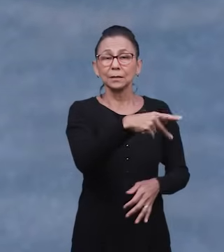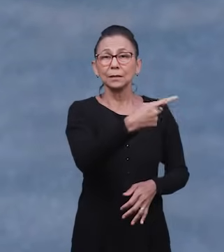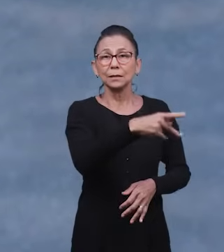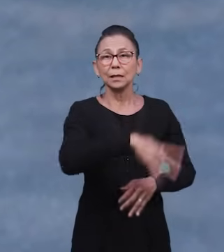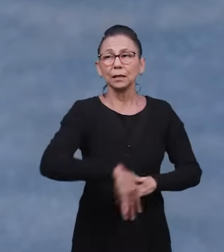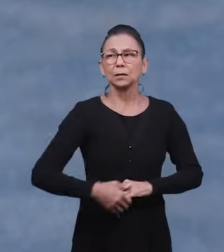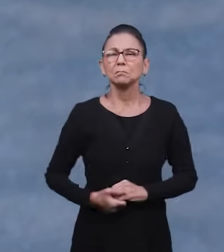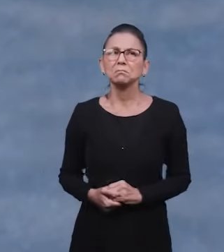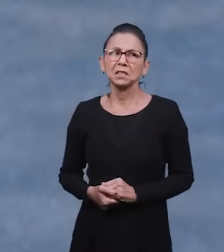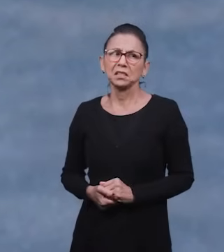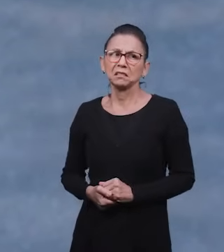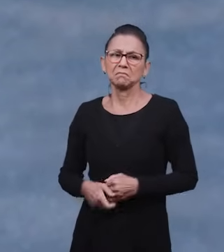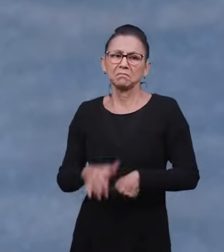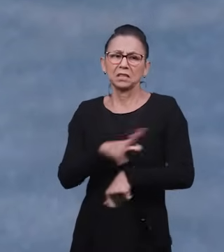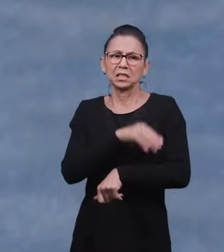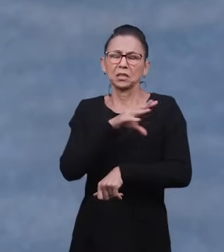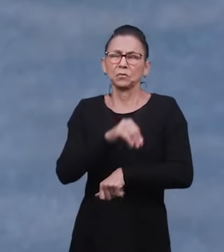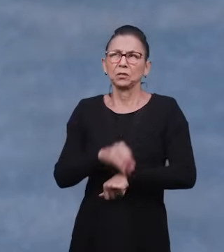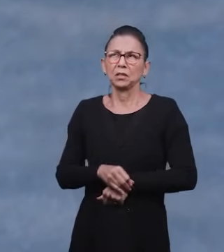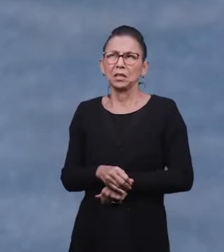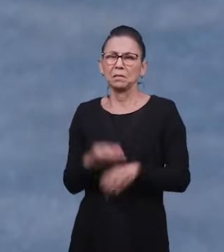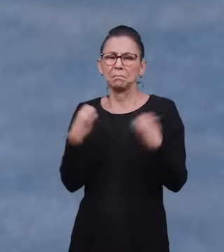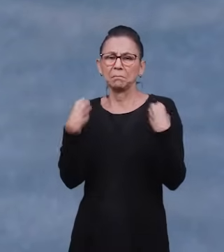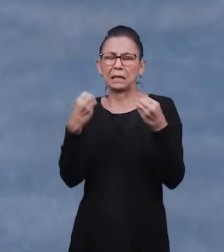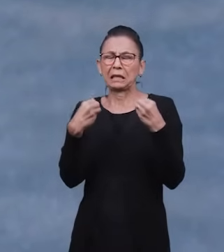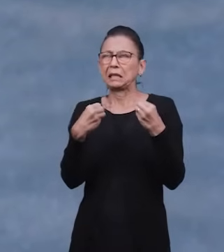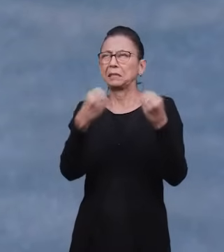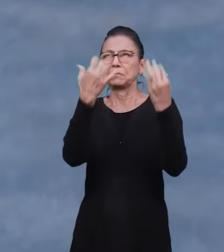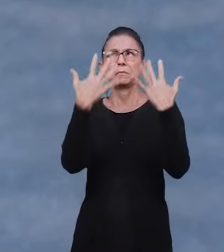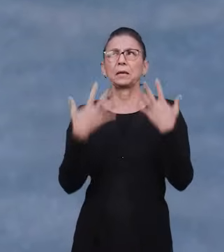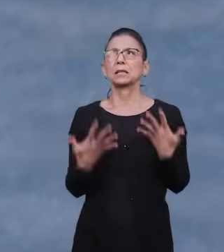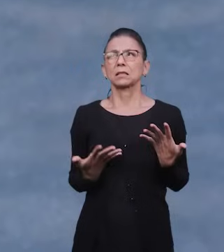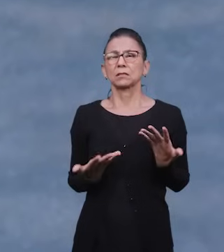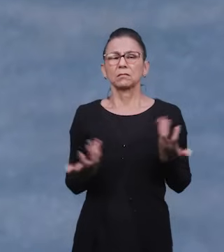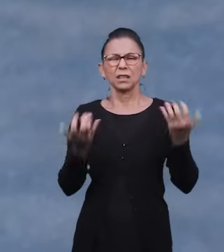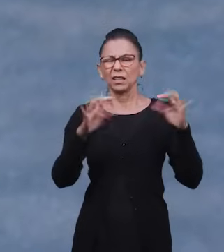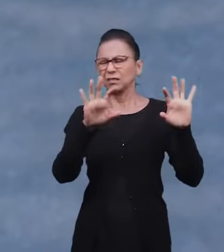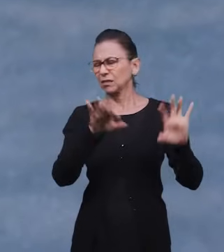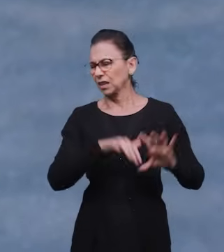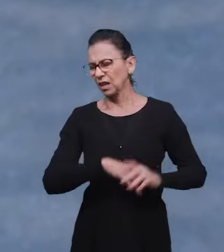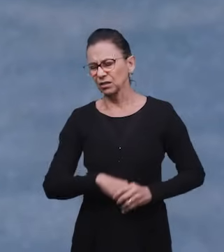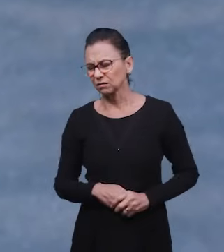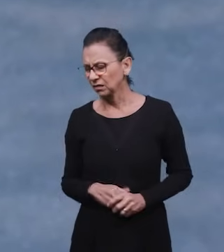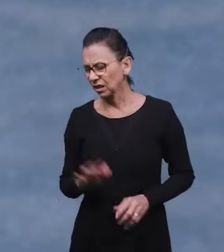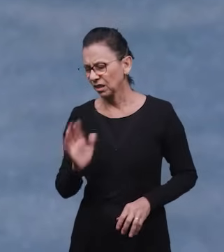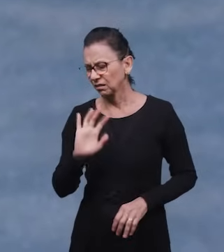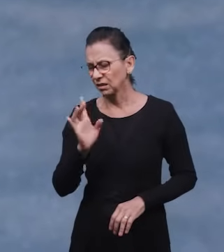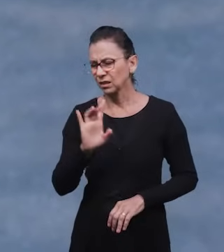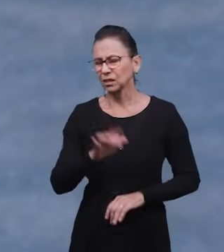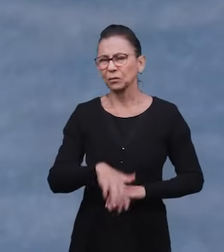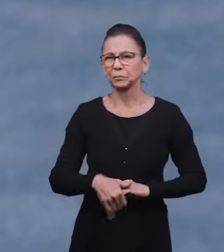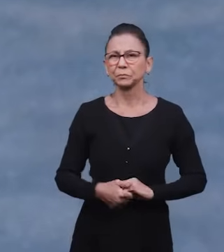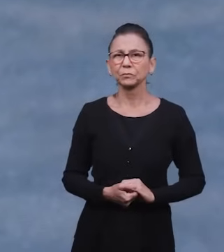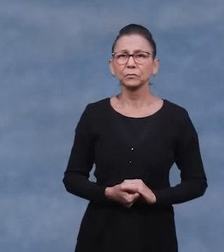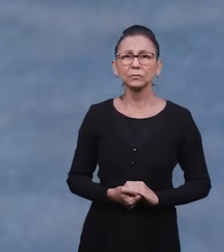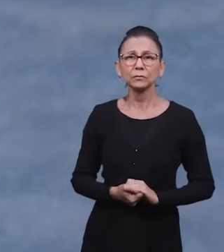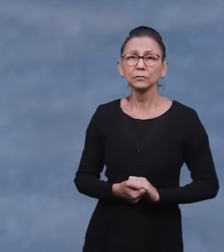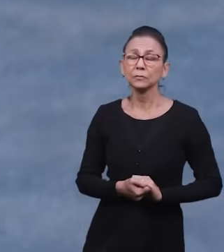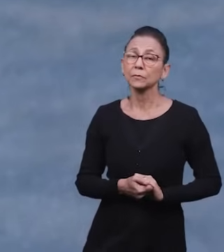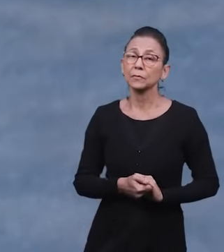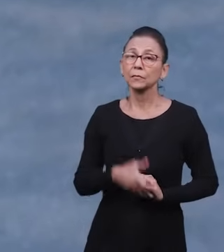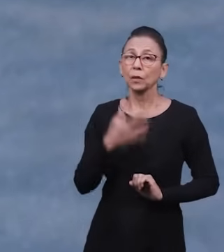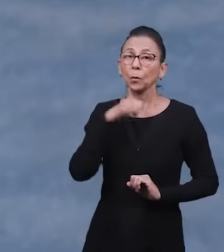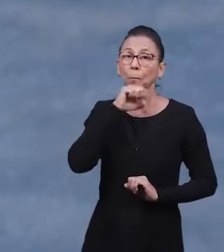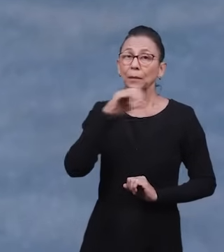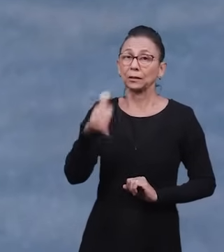fez? O que me vale isso? Trocou porque ele tinha, era dele, não era de Jacó, era dele, pertencia a ele.